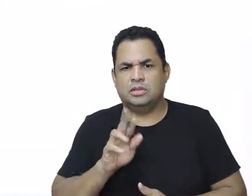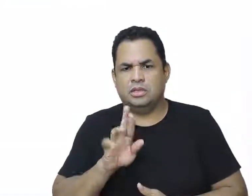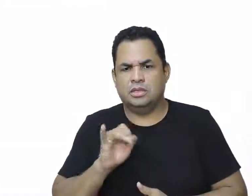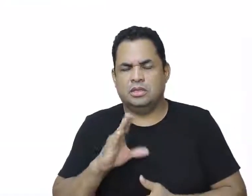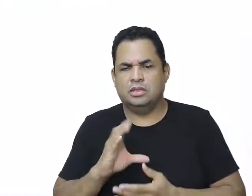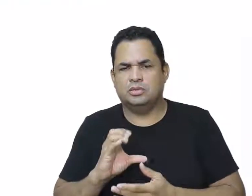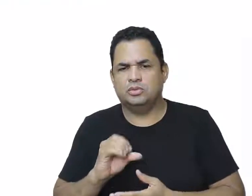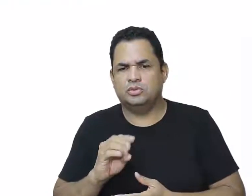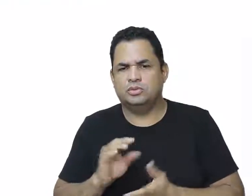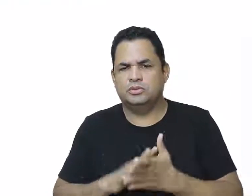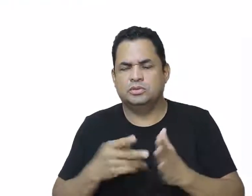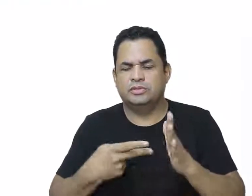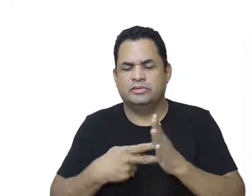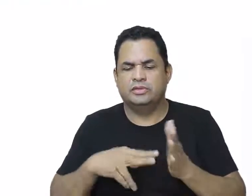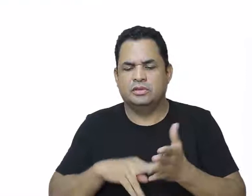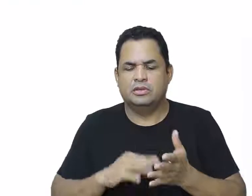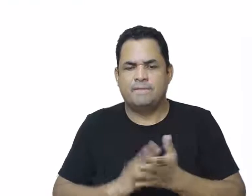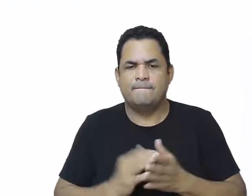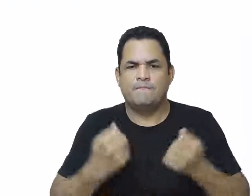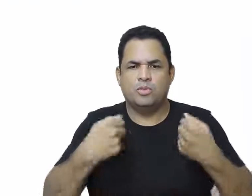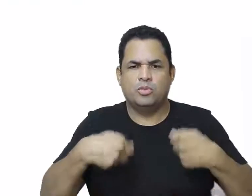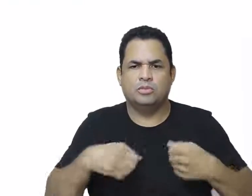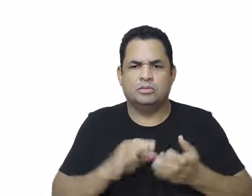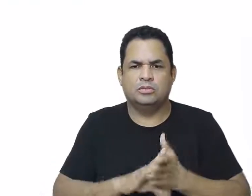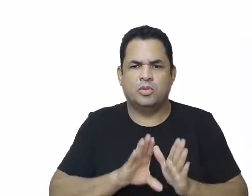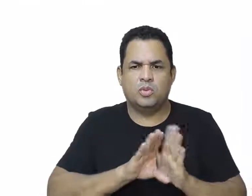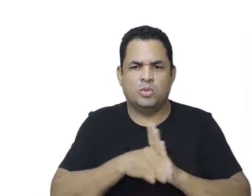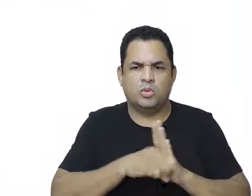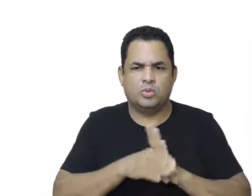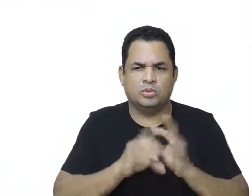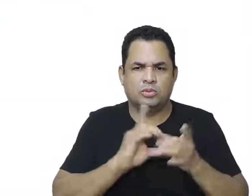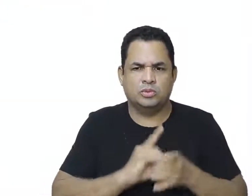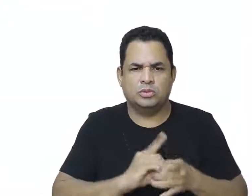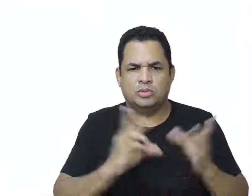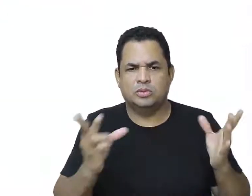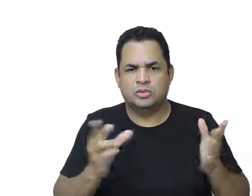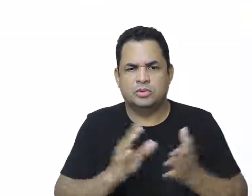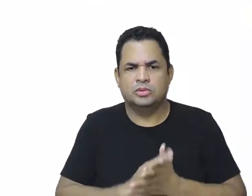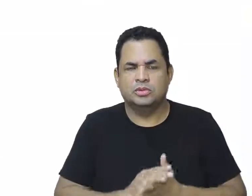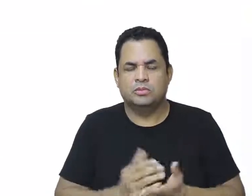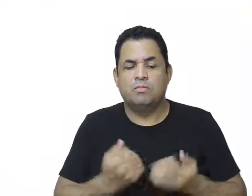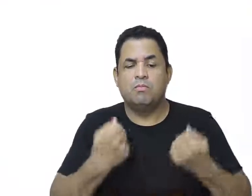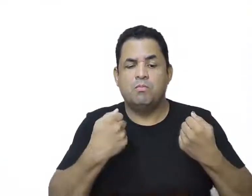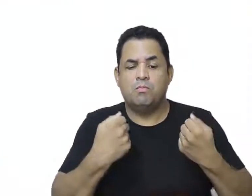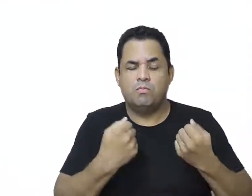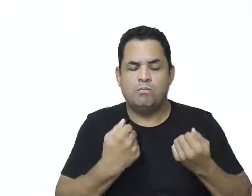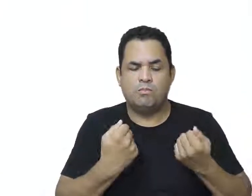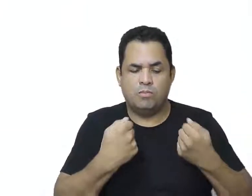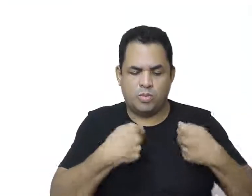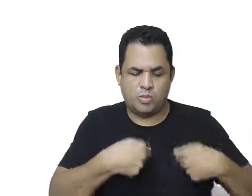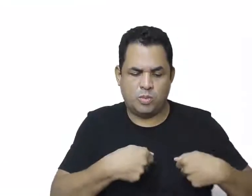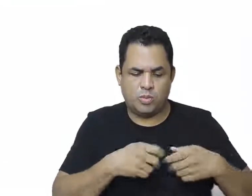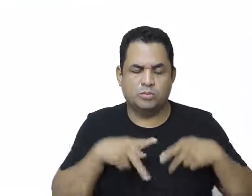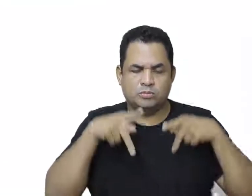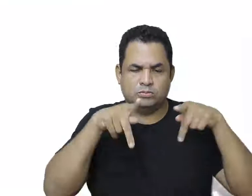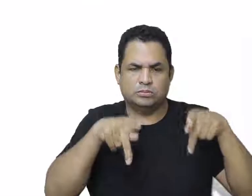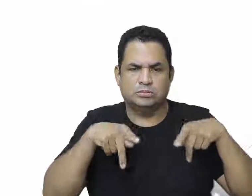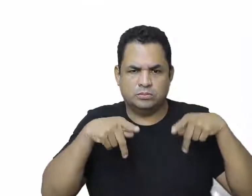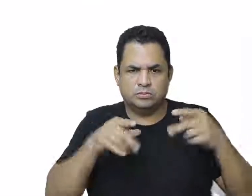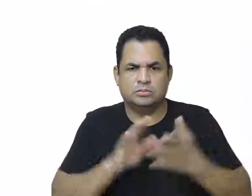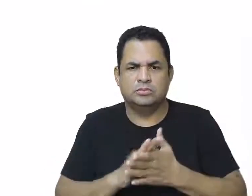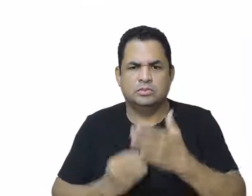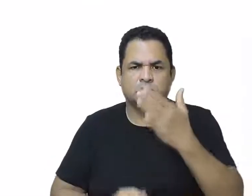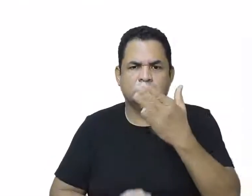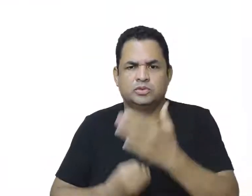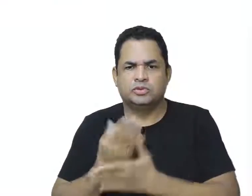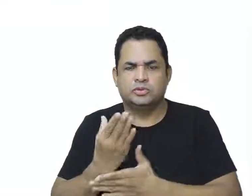que significa poder. O conceito, né, da democracia, então, seria o poder do povo, que surgiu